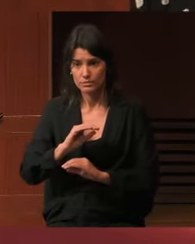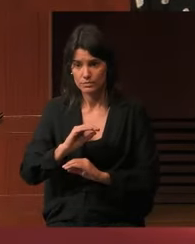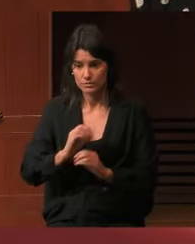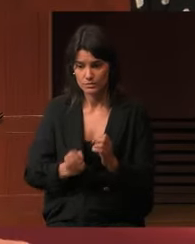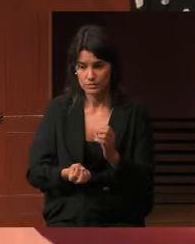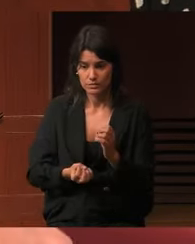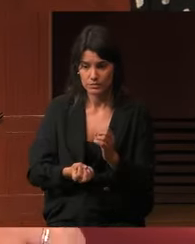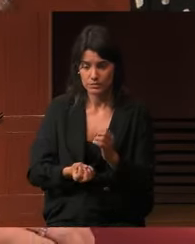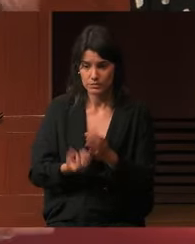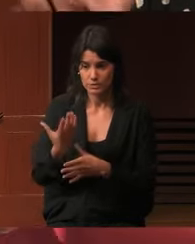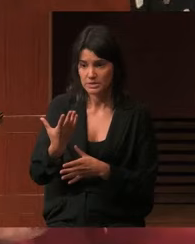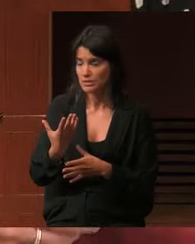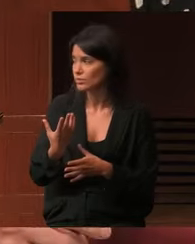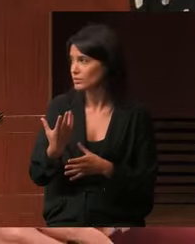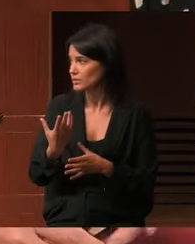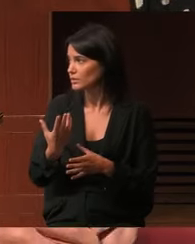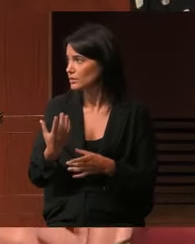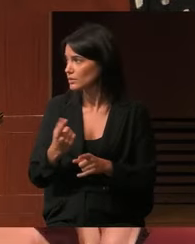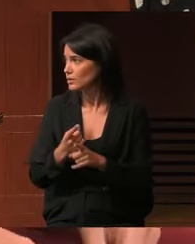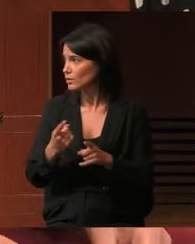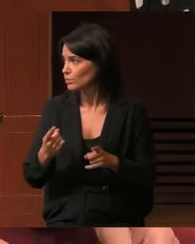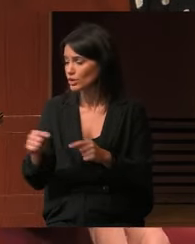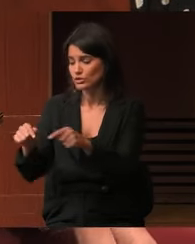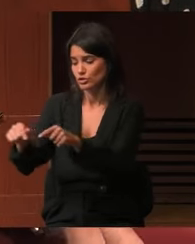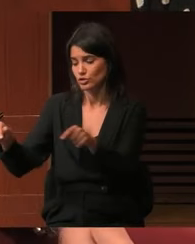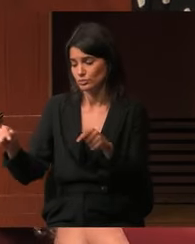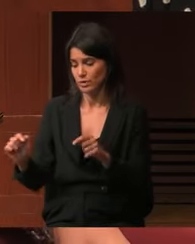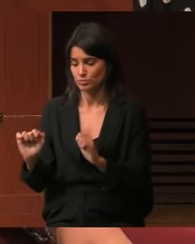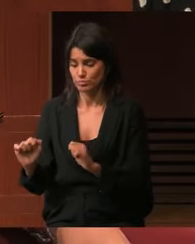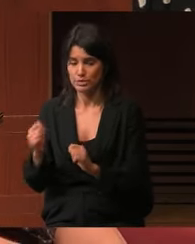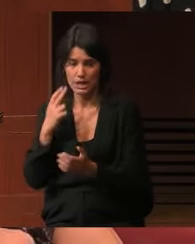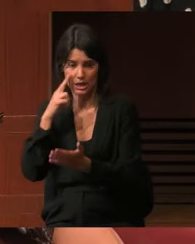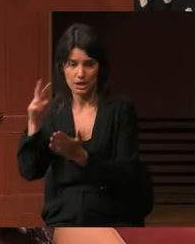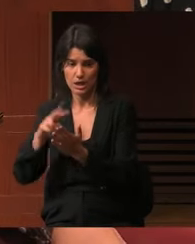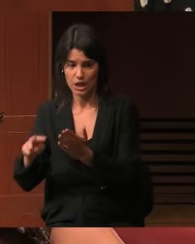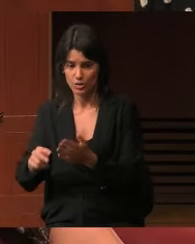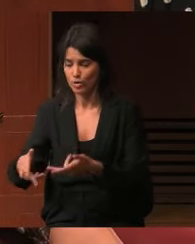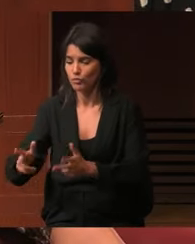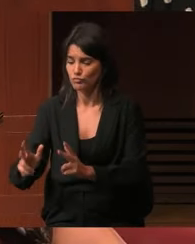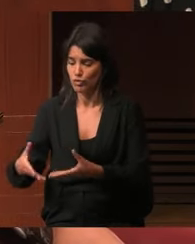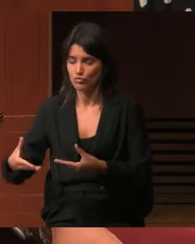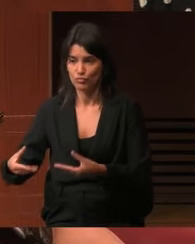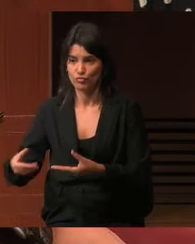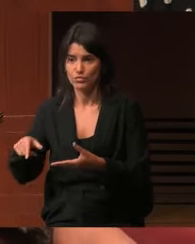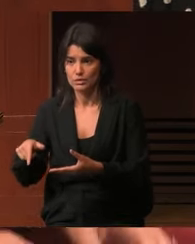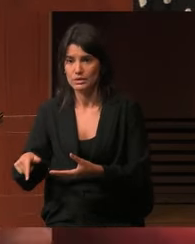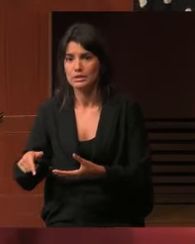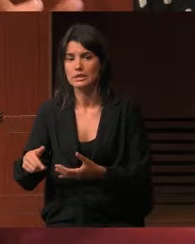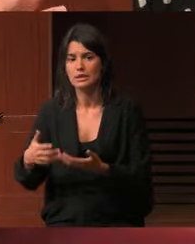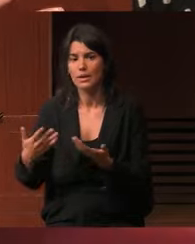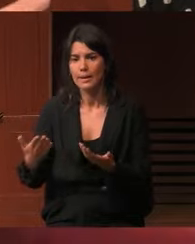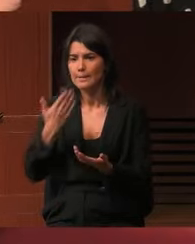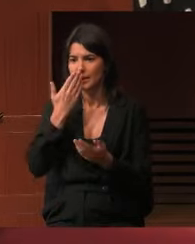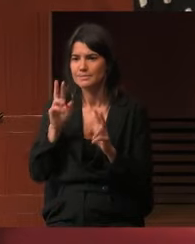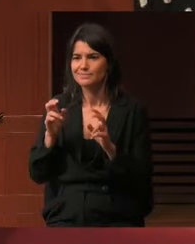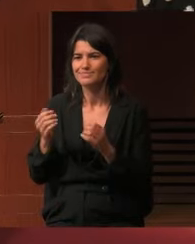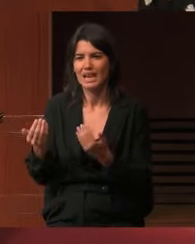de formação que o pufo e o canto de leitura permite hoje se tornou subitamente demasiado